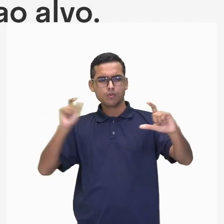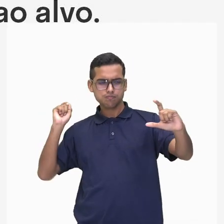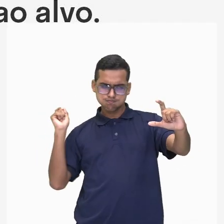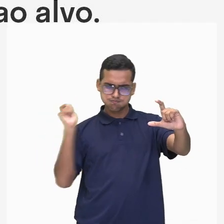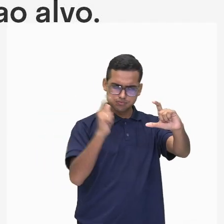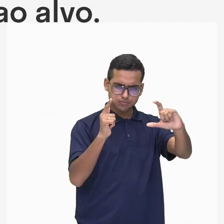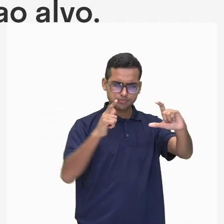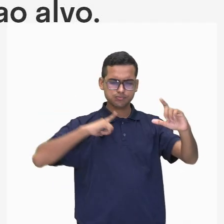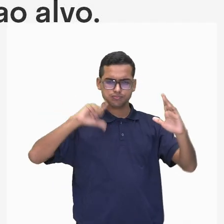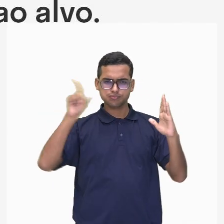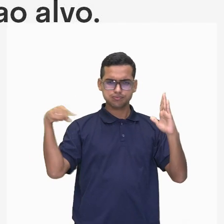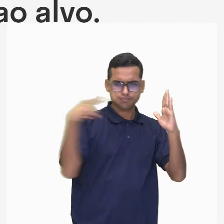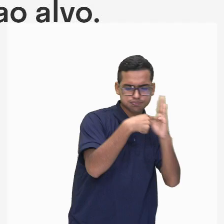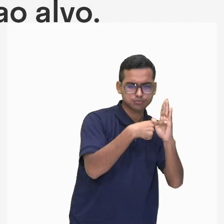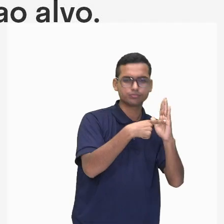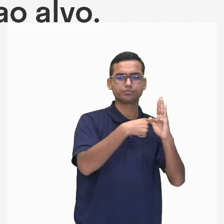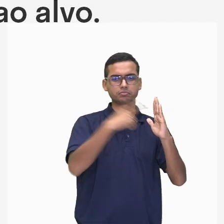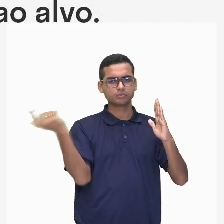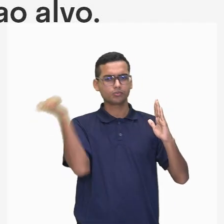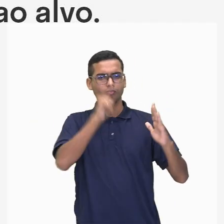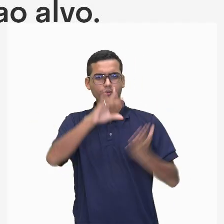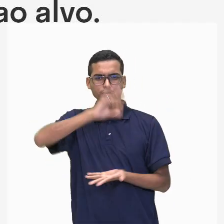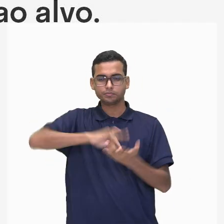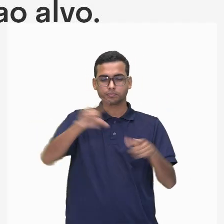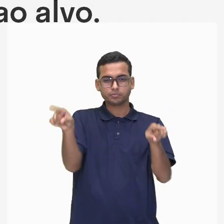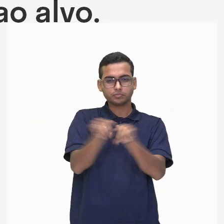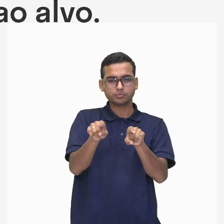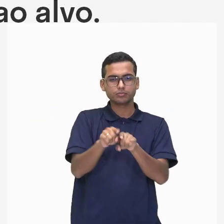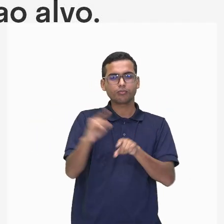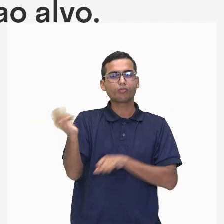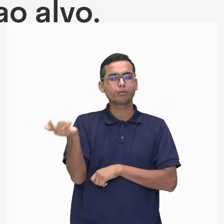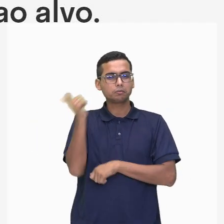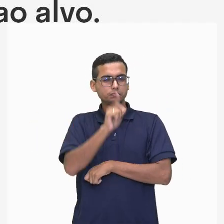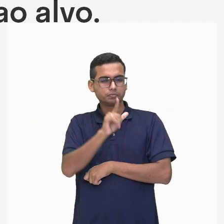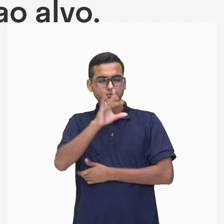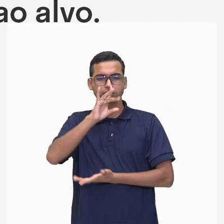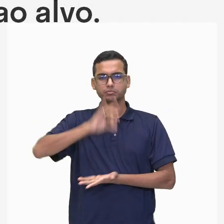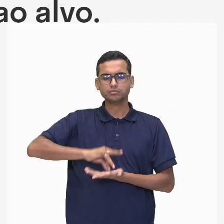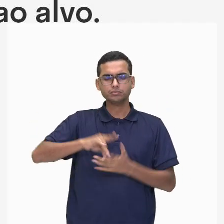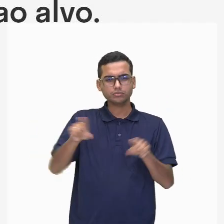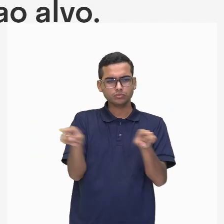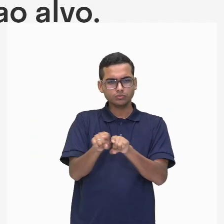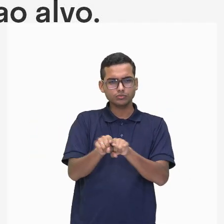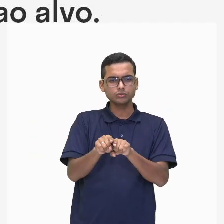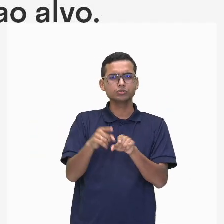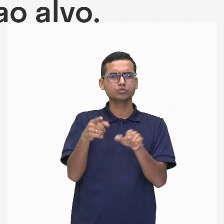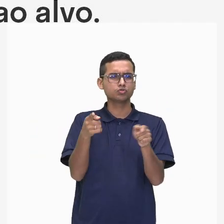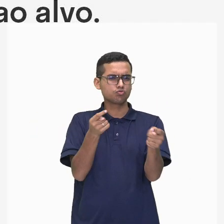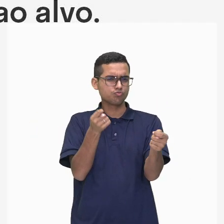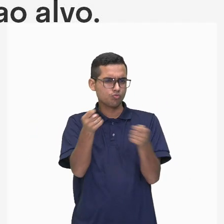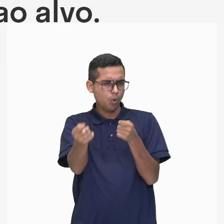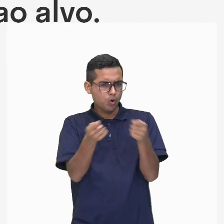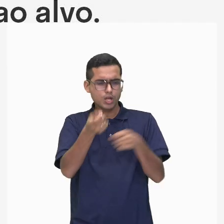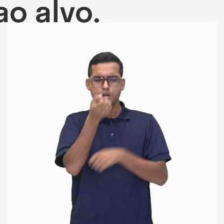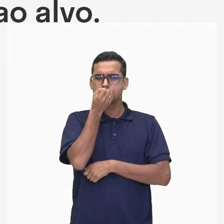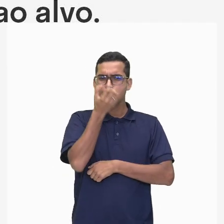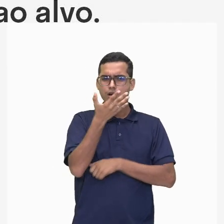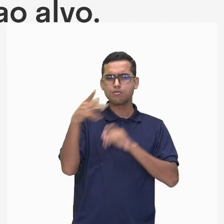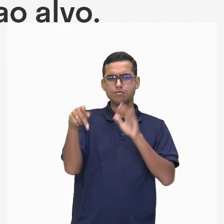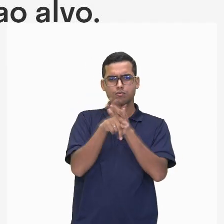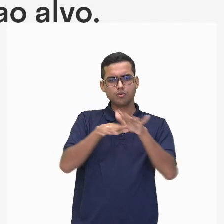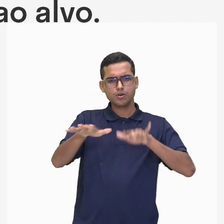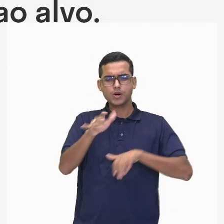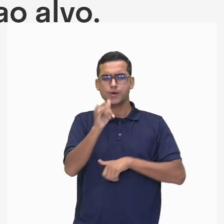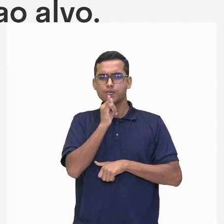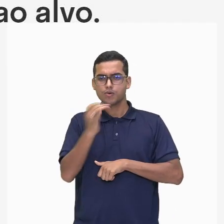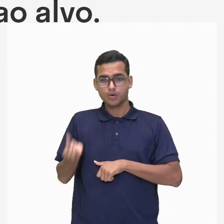tá tudo incluído aí, gente. Essa questão de atingir o alvo com maior controle e exatidão nos movimentos. Então temos como